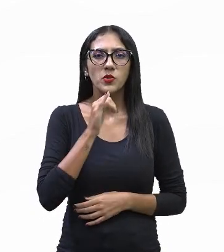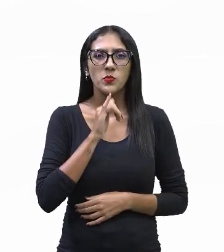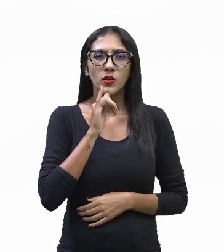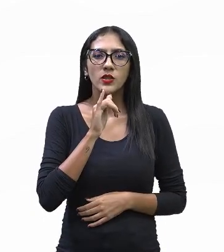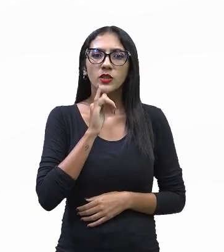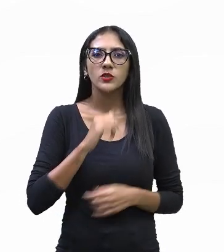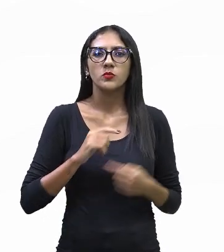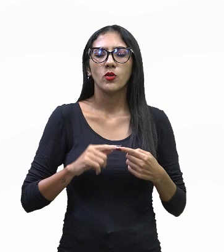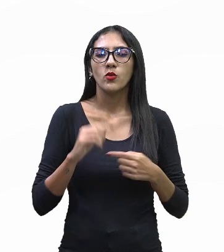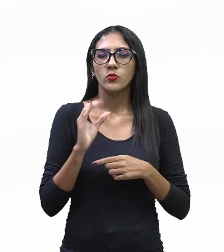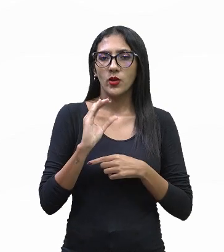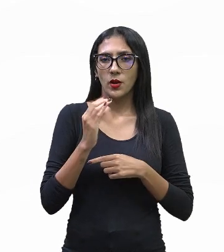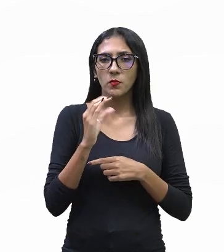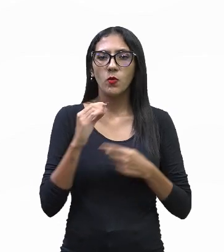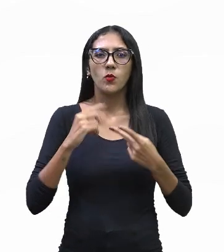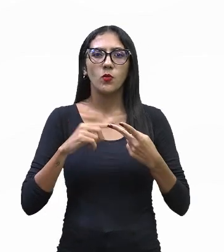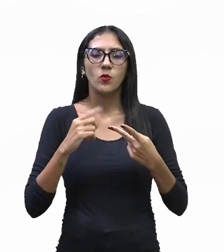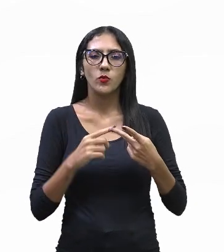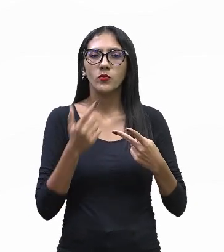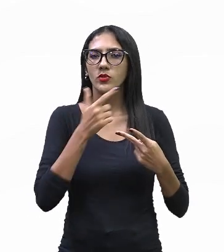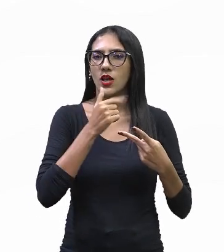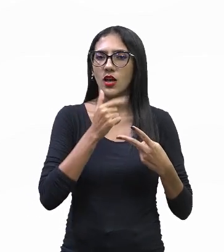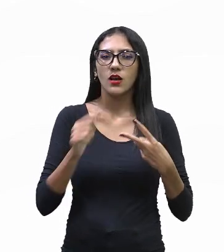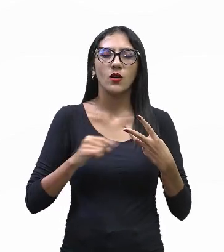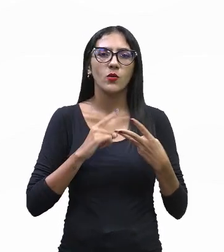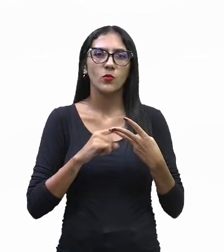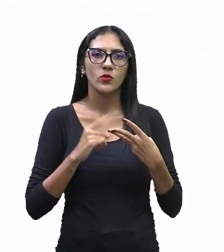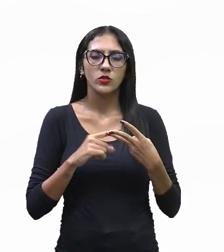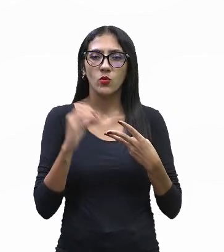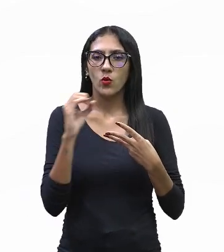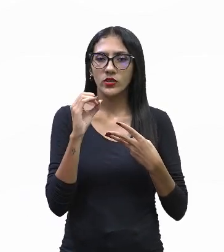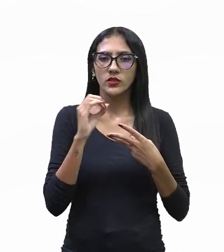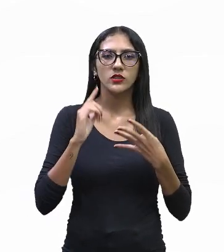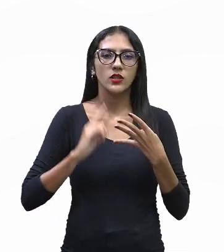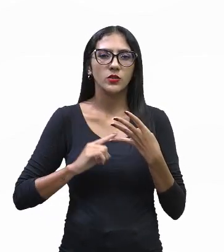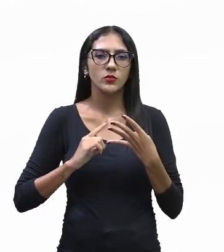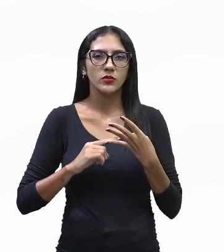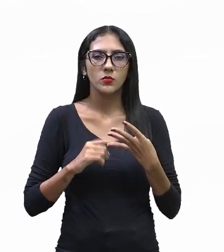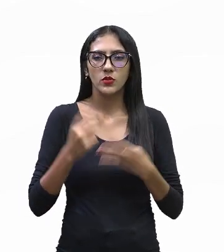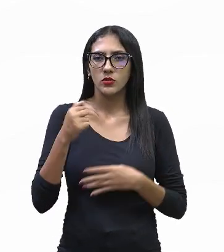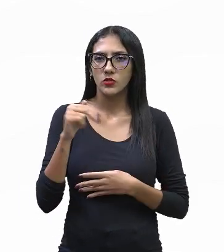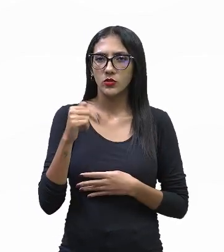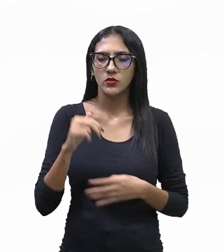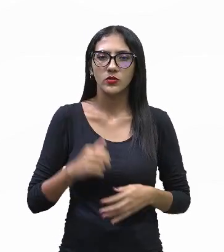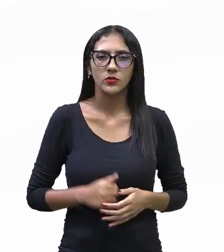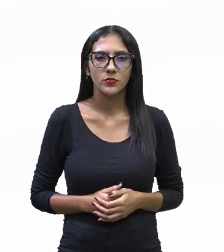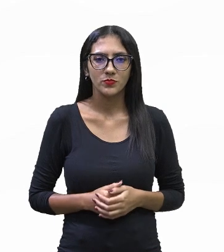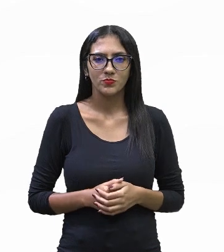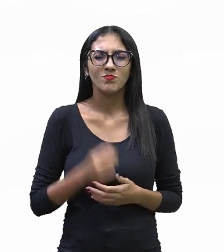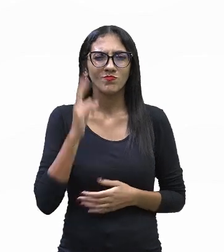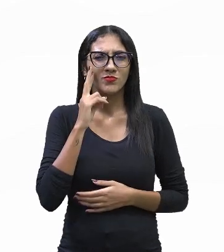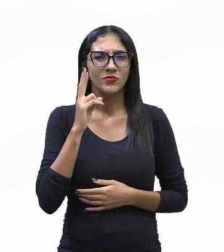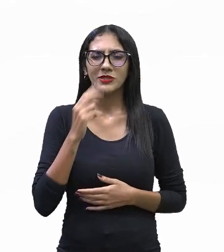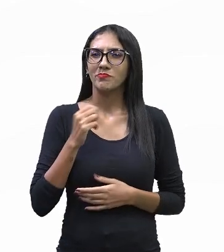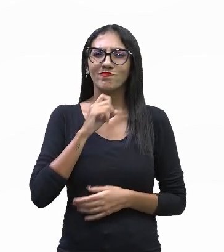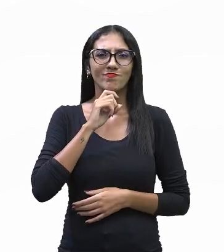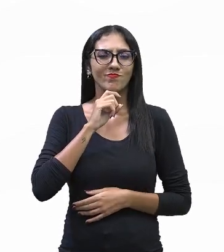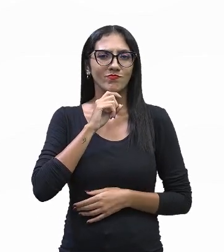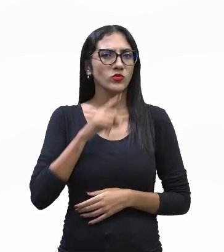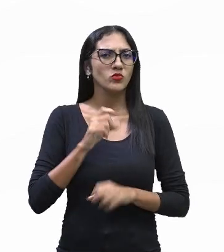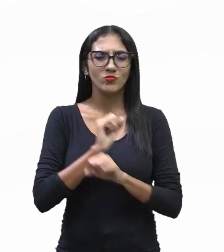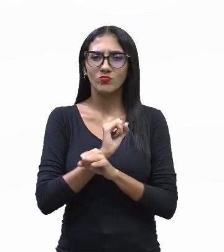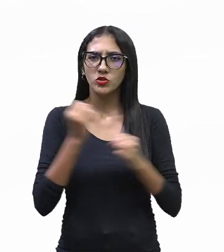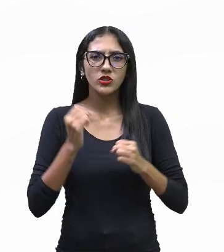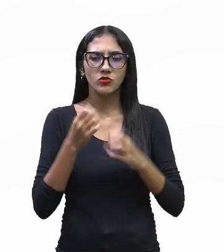do carbono, da água, do oxigênio e do nitrogênio. Lembrando que a gente não consegue falar de todos, né? É um assunto